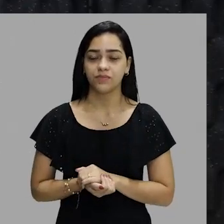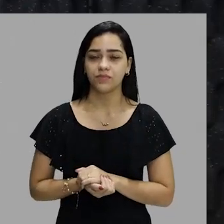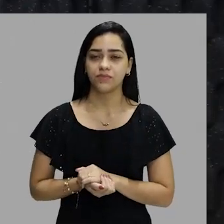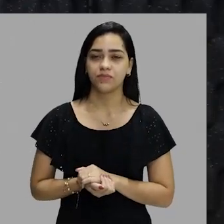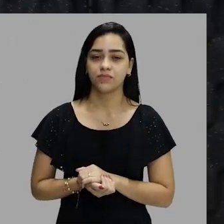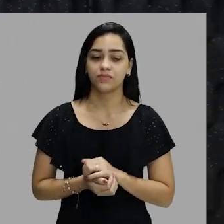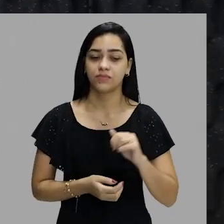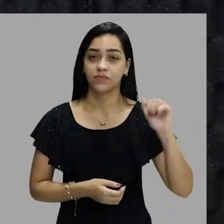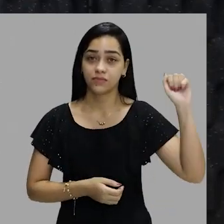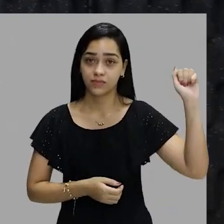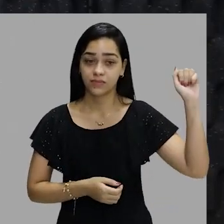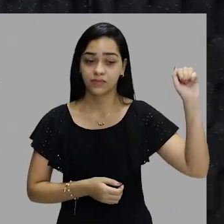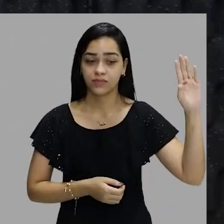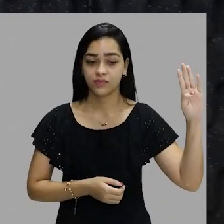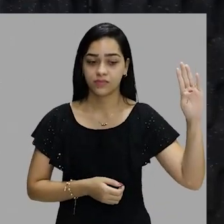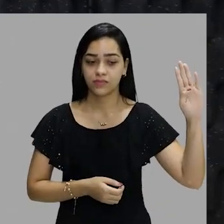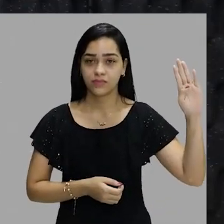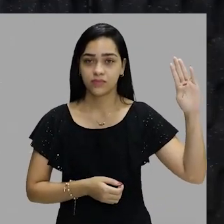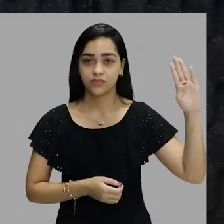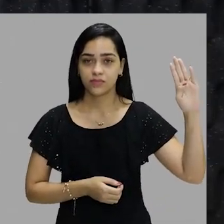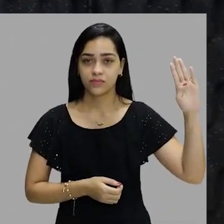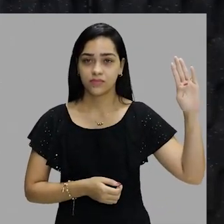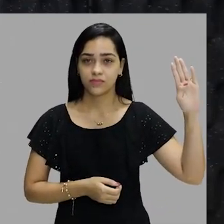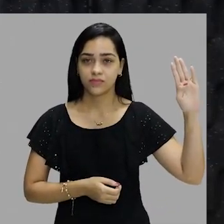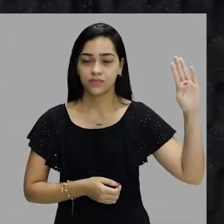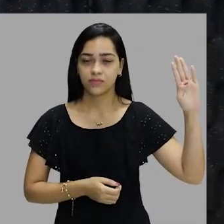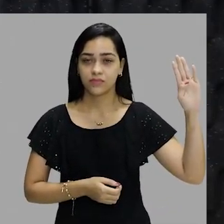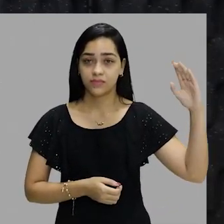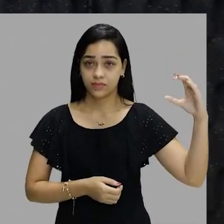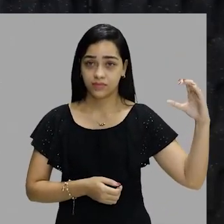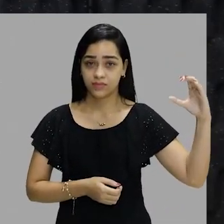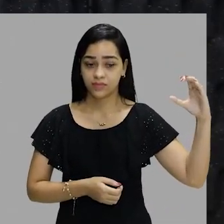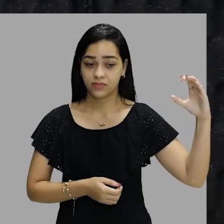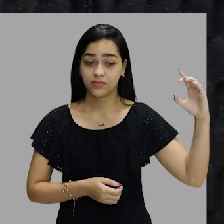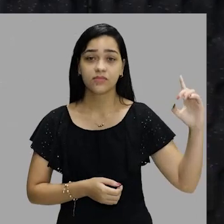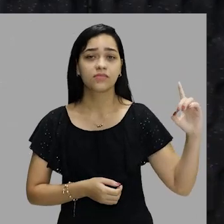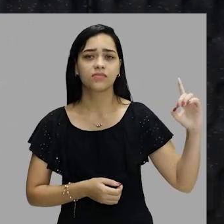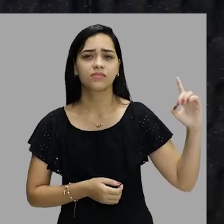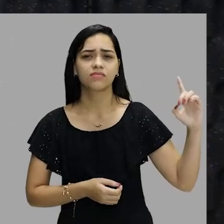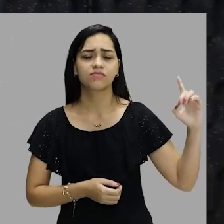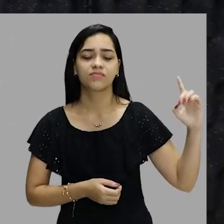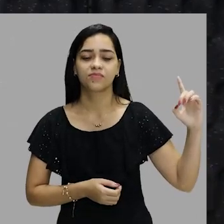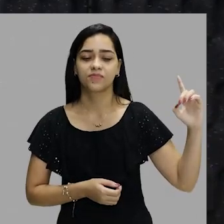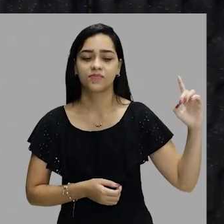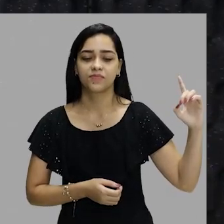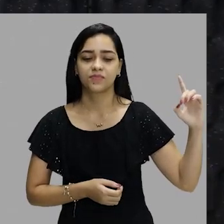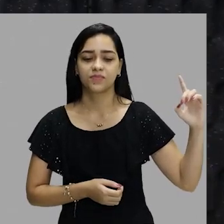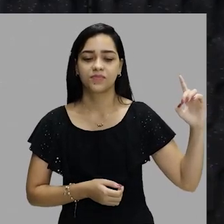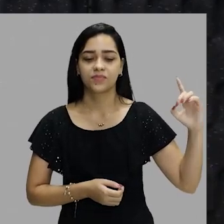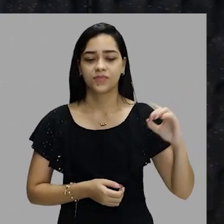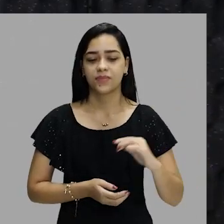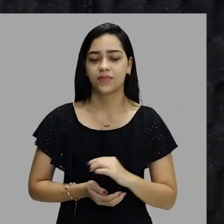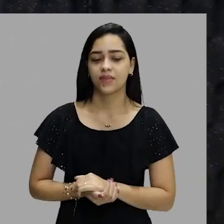se mostra realista, racional, ele é idealista ou ele é imparcial? Hã?